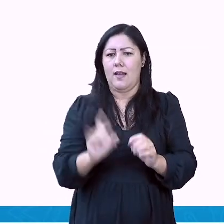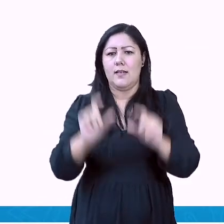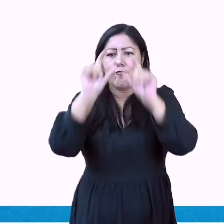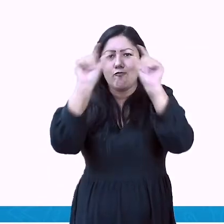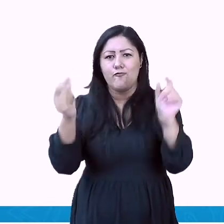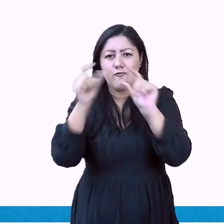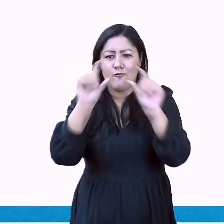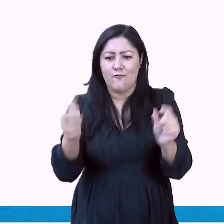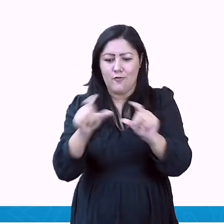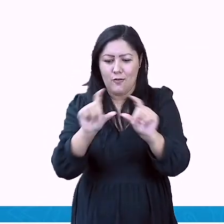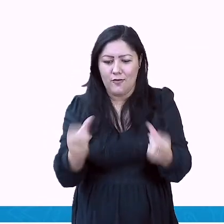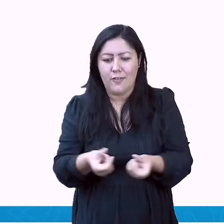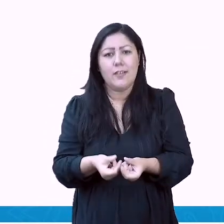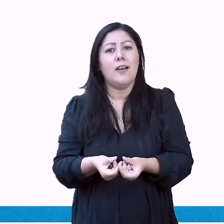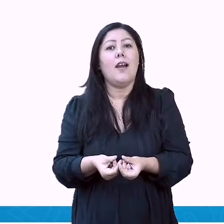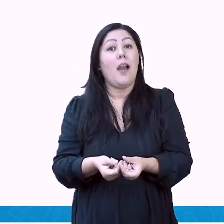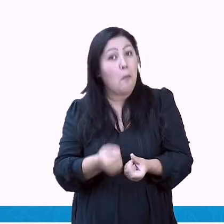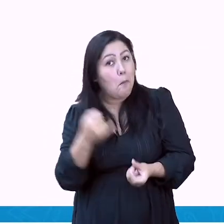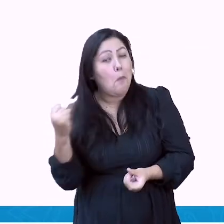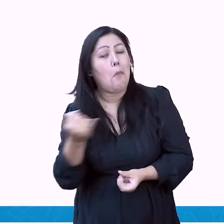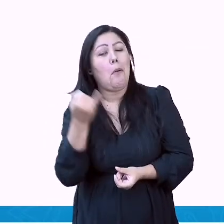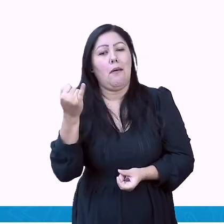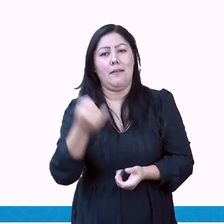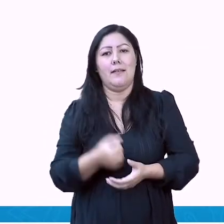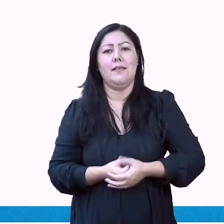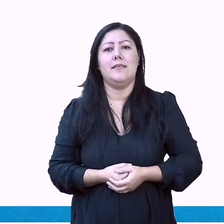a sua importância.